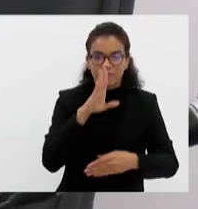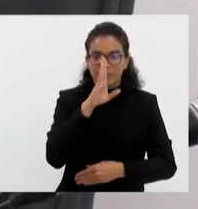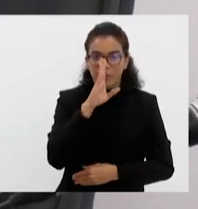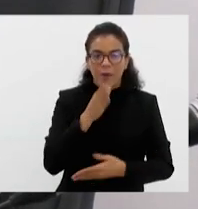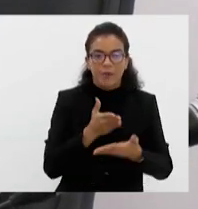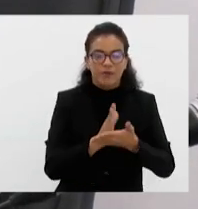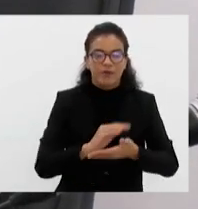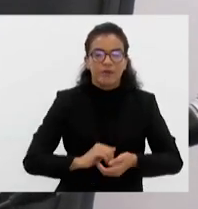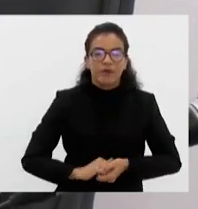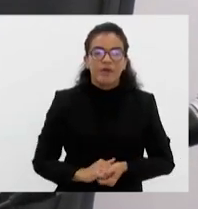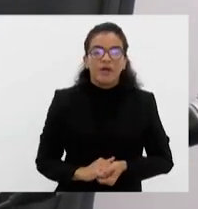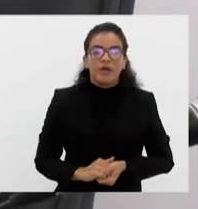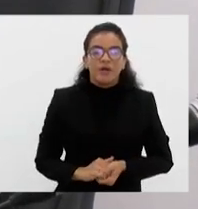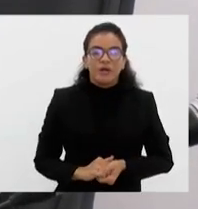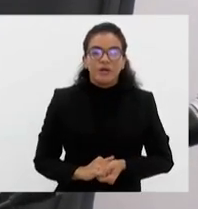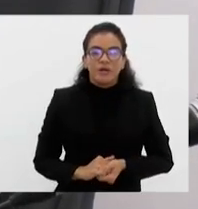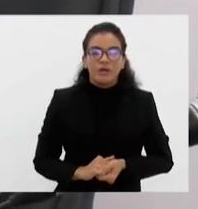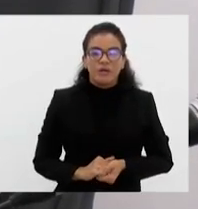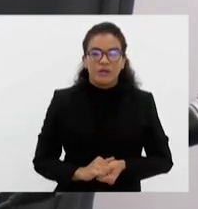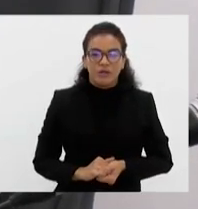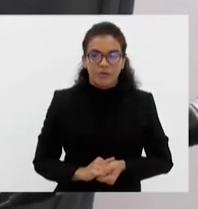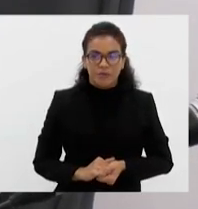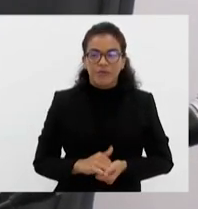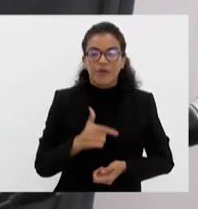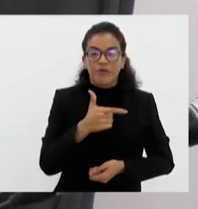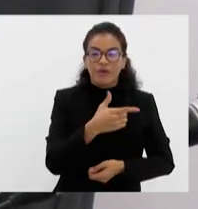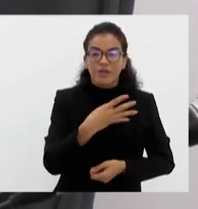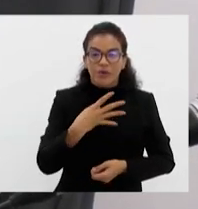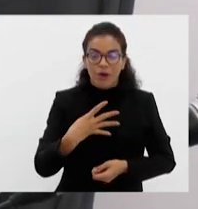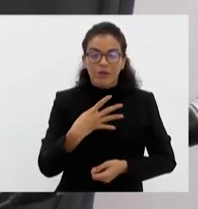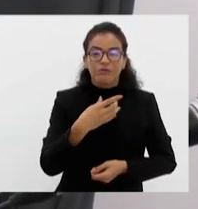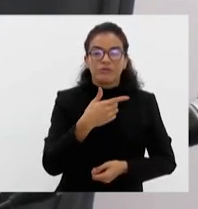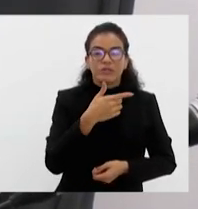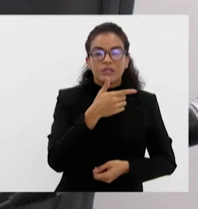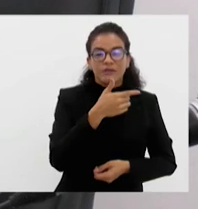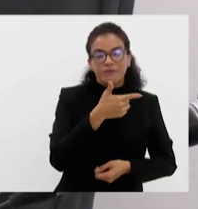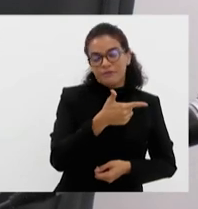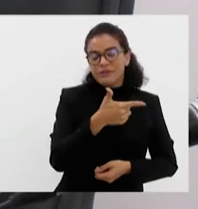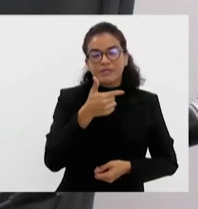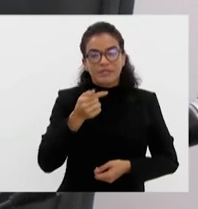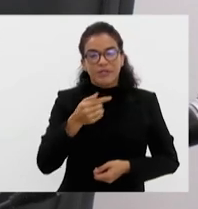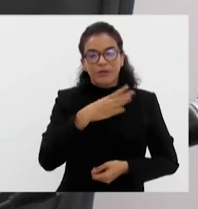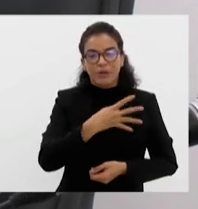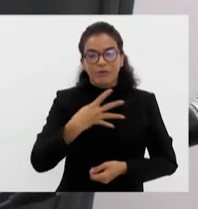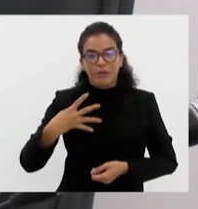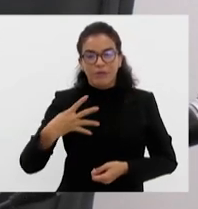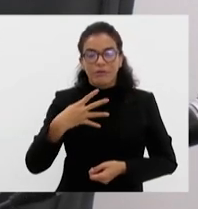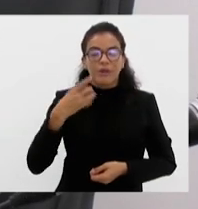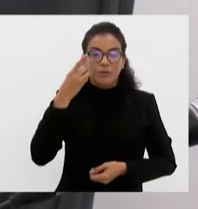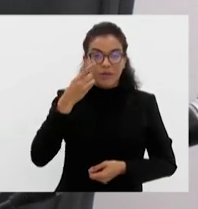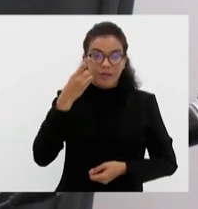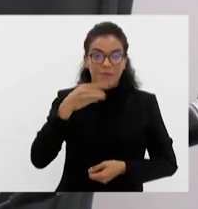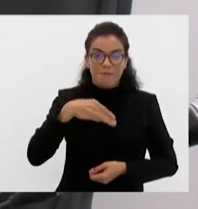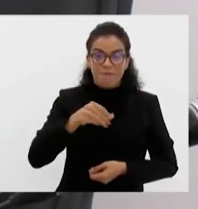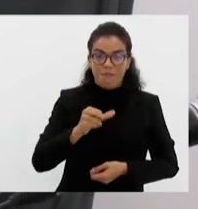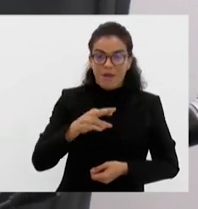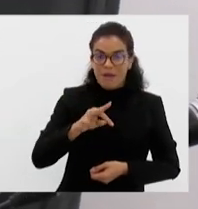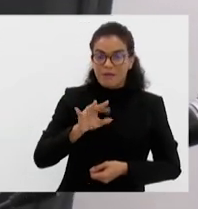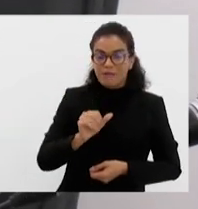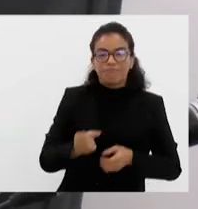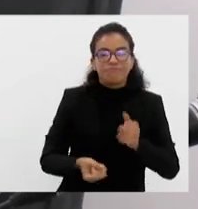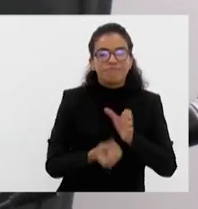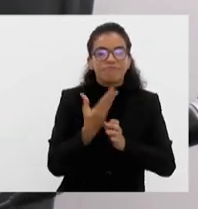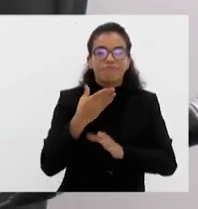como estão. Aprovado. 24 da pauta, o PL 5744 de 22, de autoria da deputada Marta Rocha, que estabelece diretrizes para